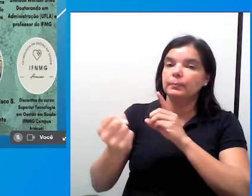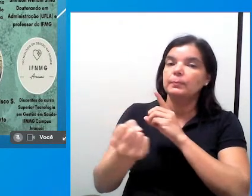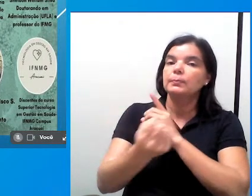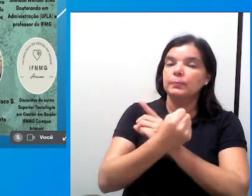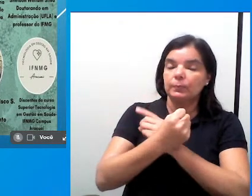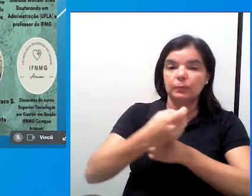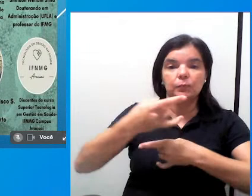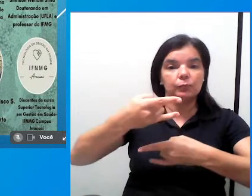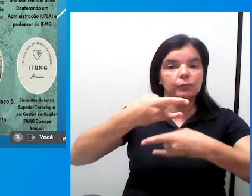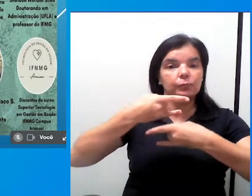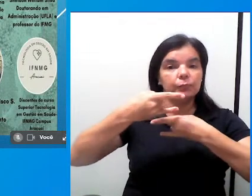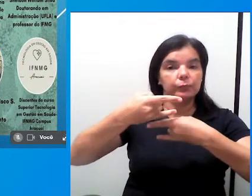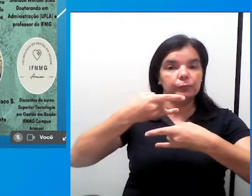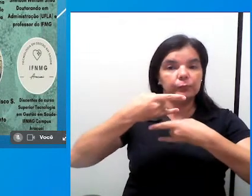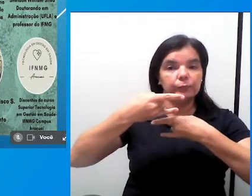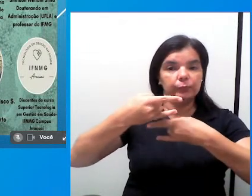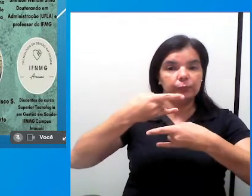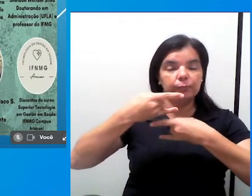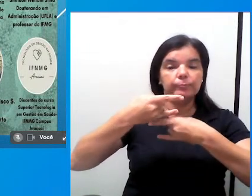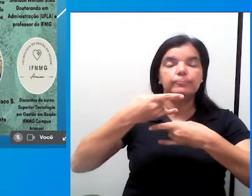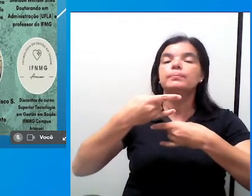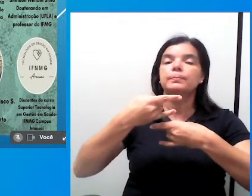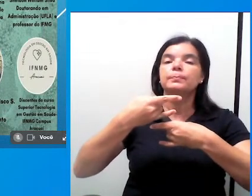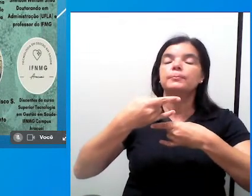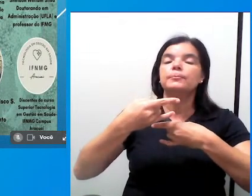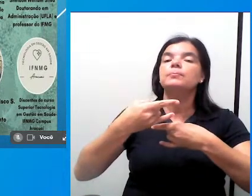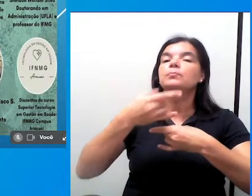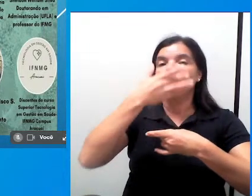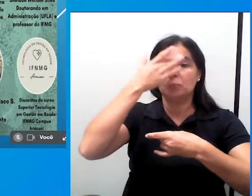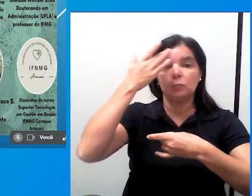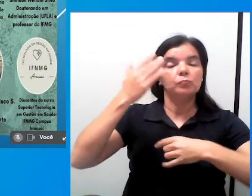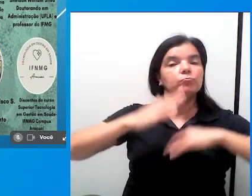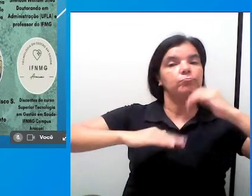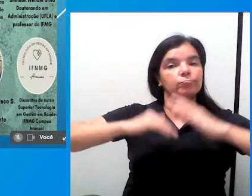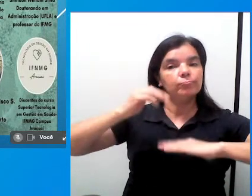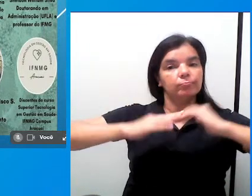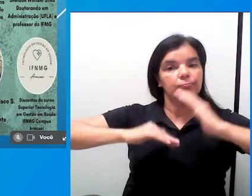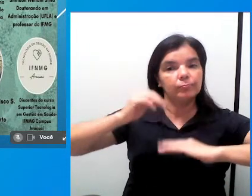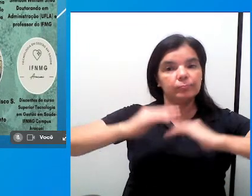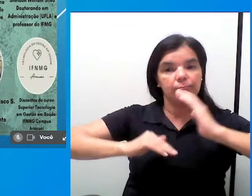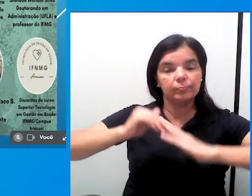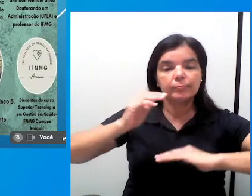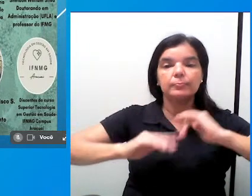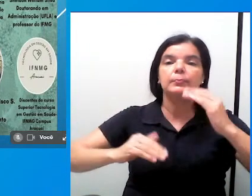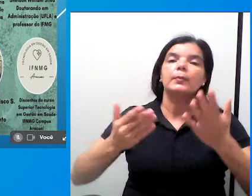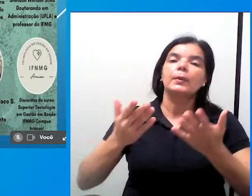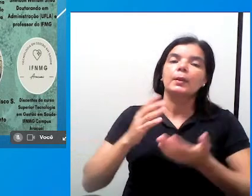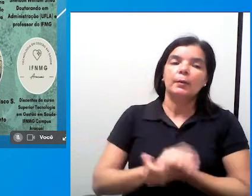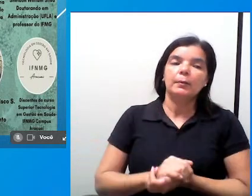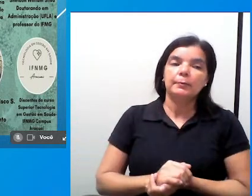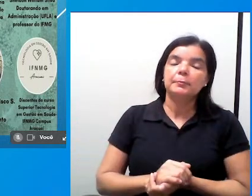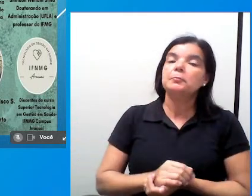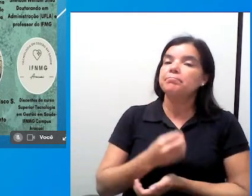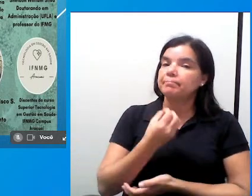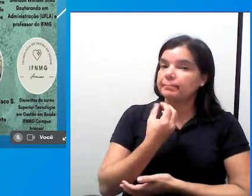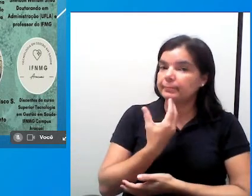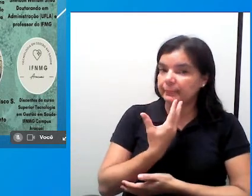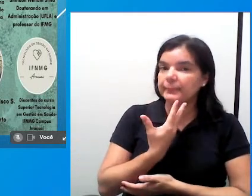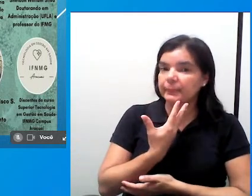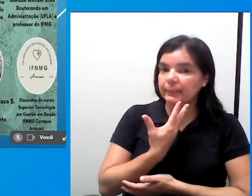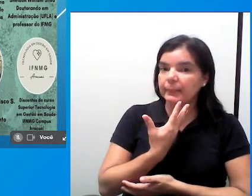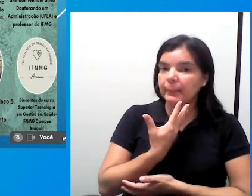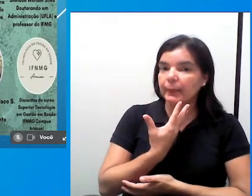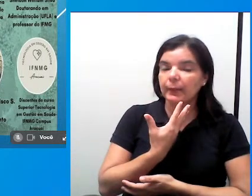uma live diária, conversando com especialistas das mais variadas áreas, foi muito enriquecedor,